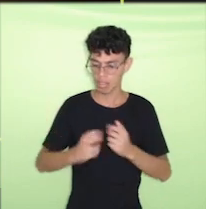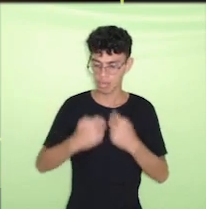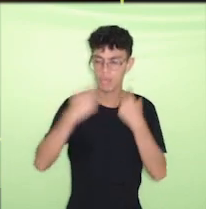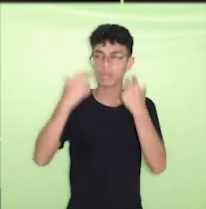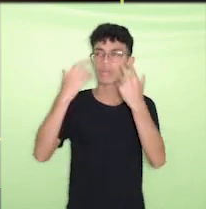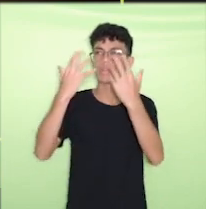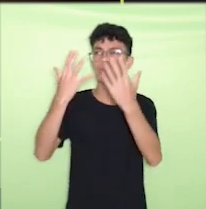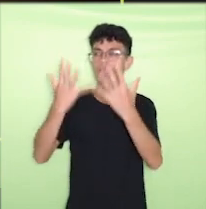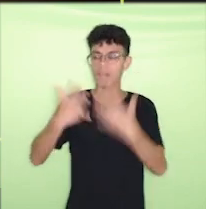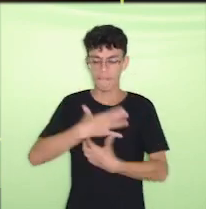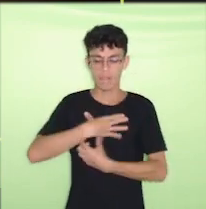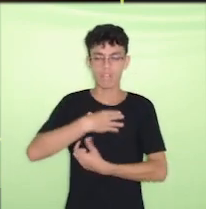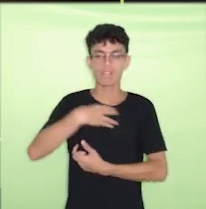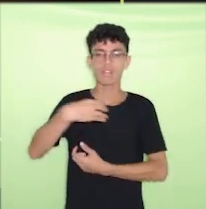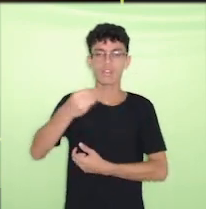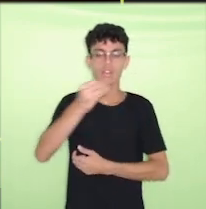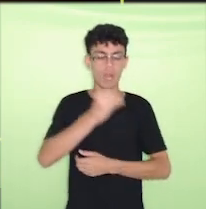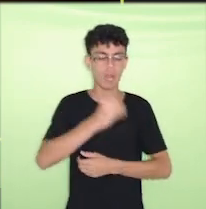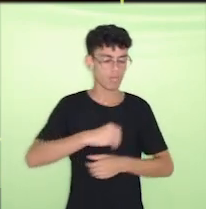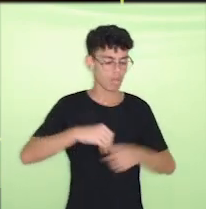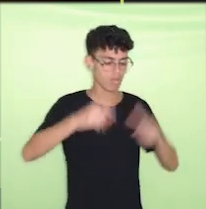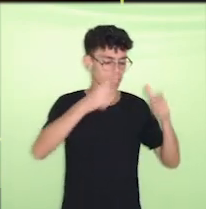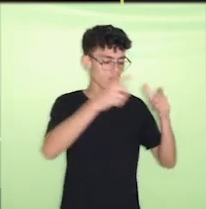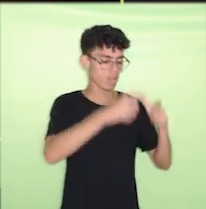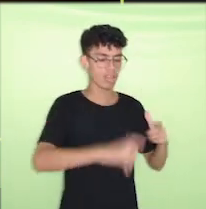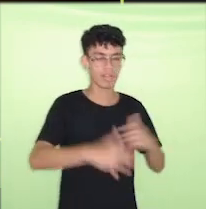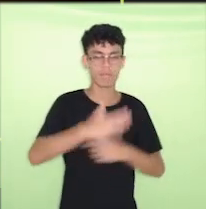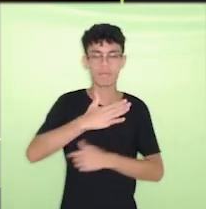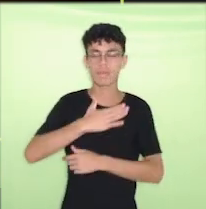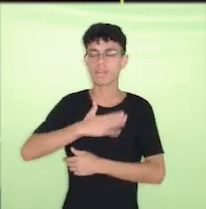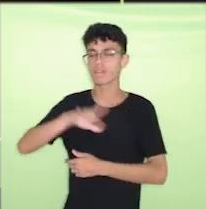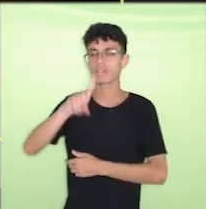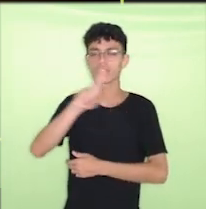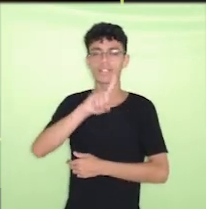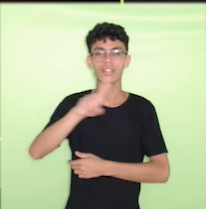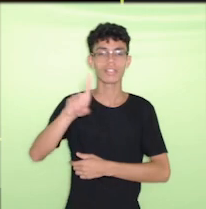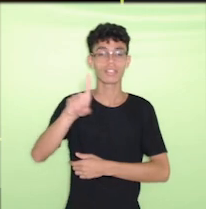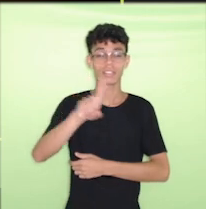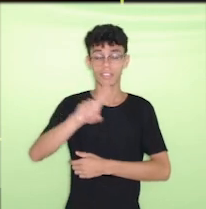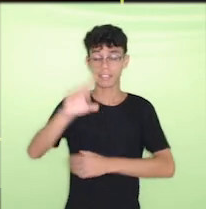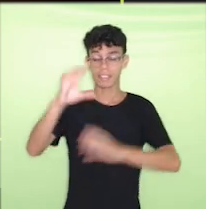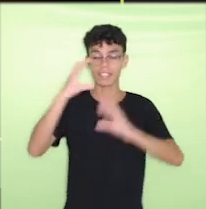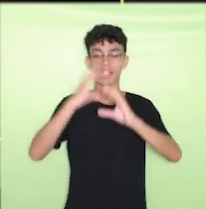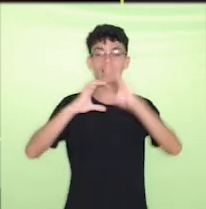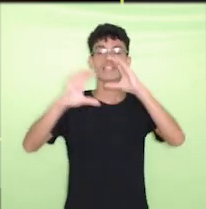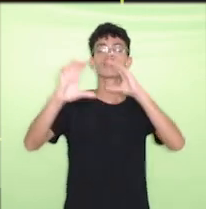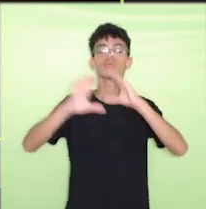vossos filhos, e não pelo meu canto nem por mim, que apesar de vós ainda canto.